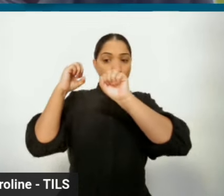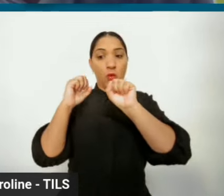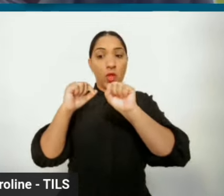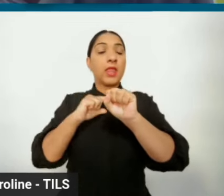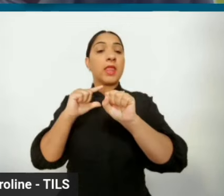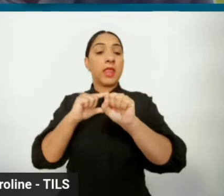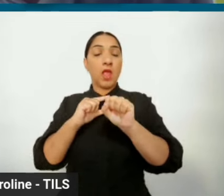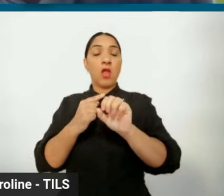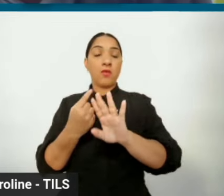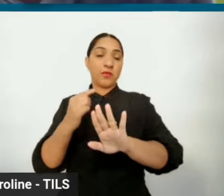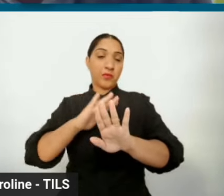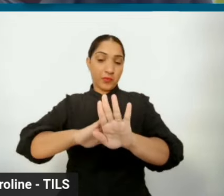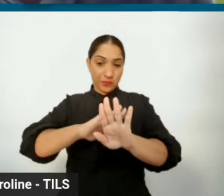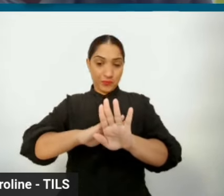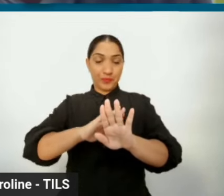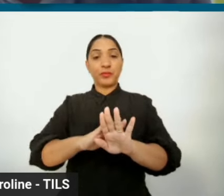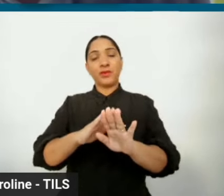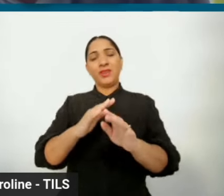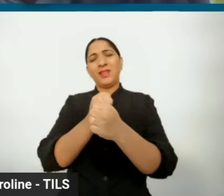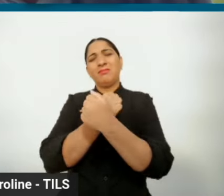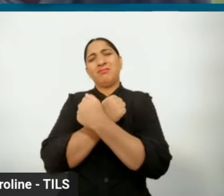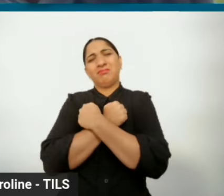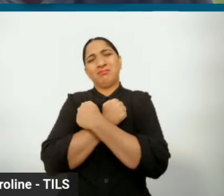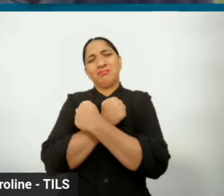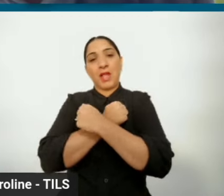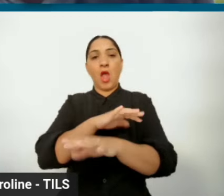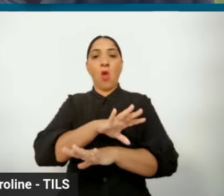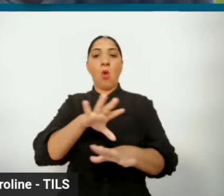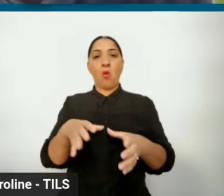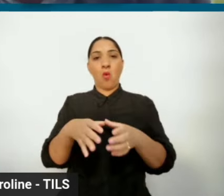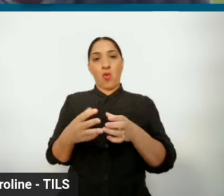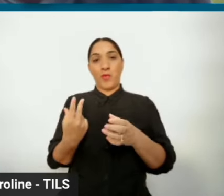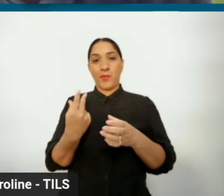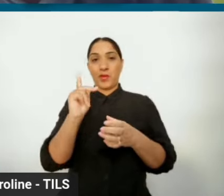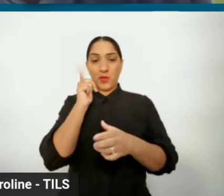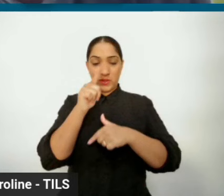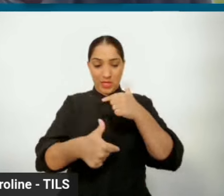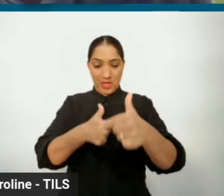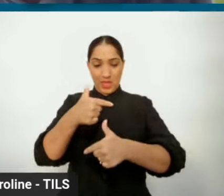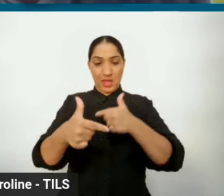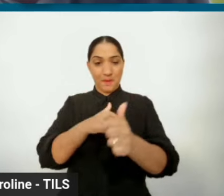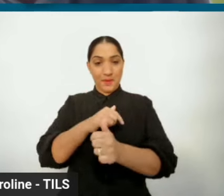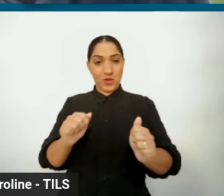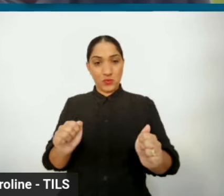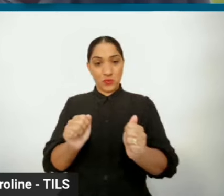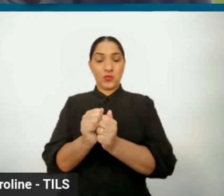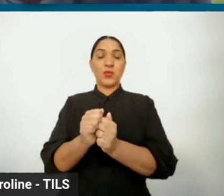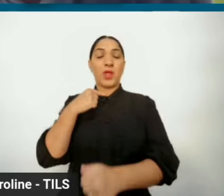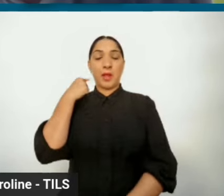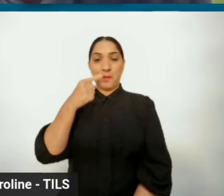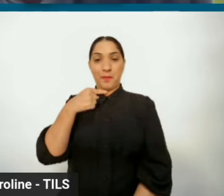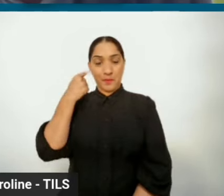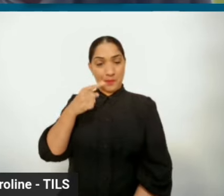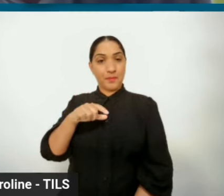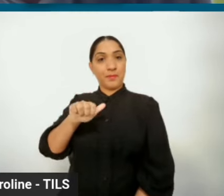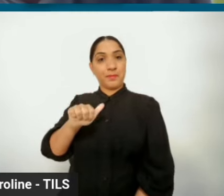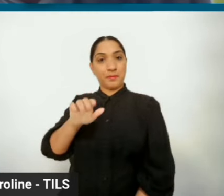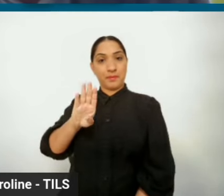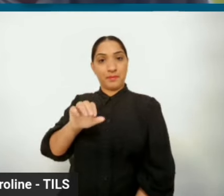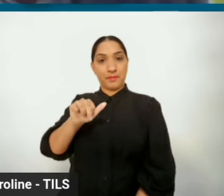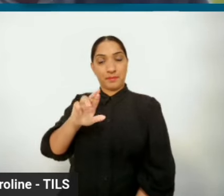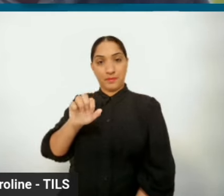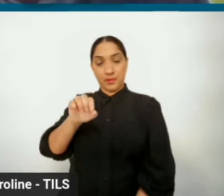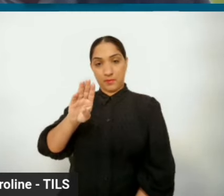um grande abraço, doutor Joelson, a toda a sua equipe do escritório Barbosa e Dias Advogados Associados, que fica com sede na